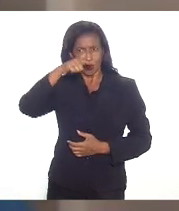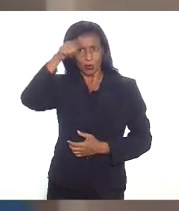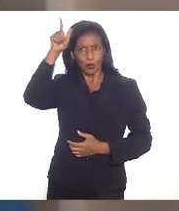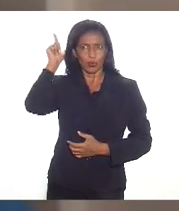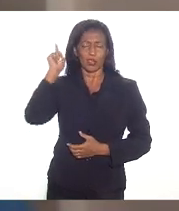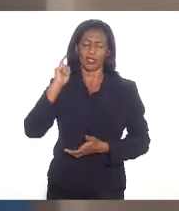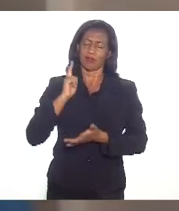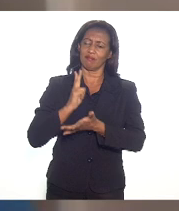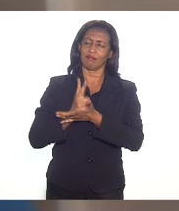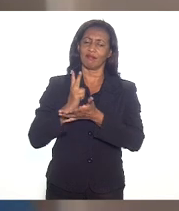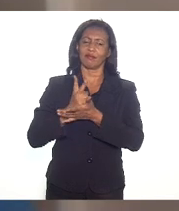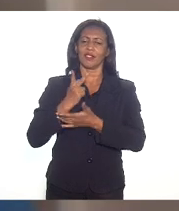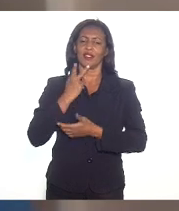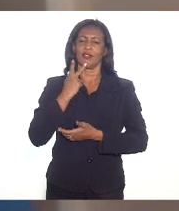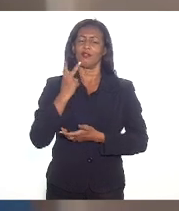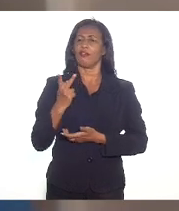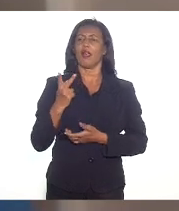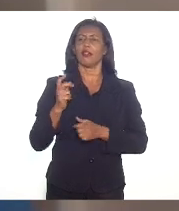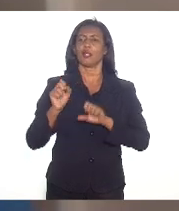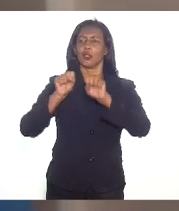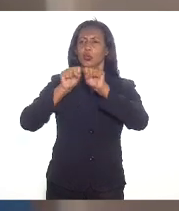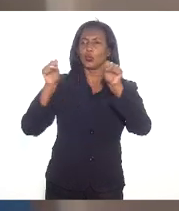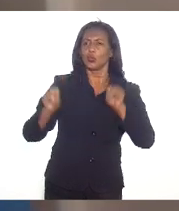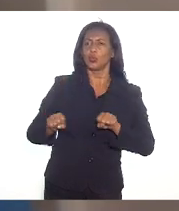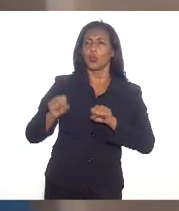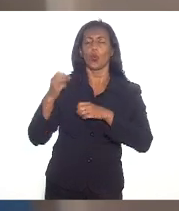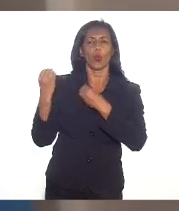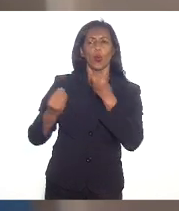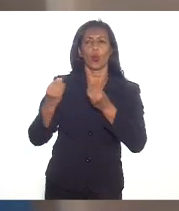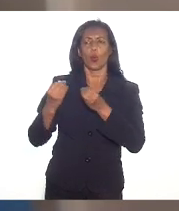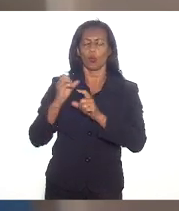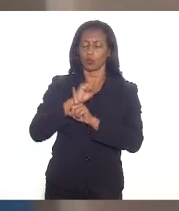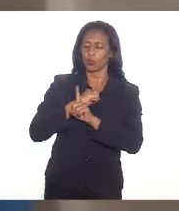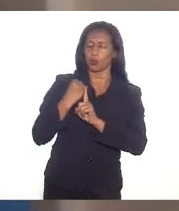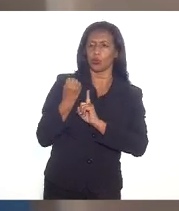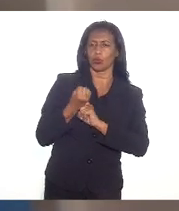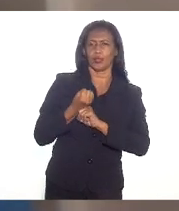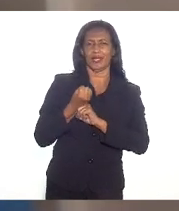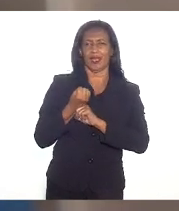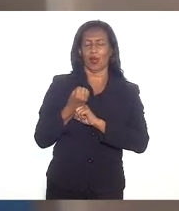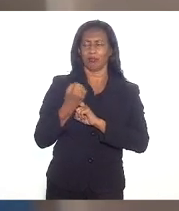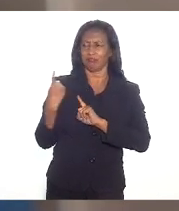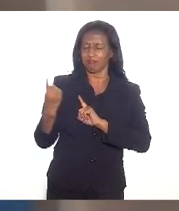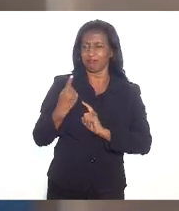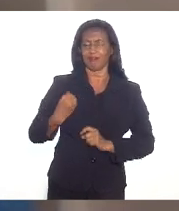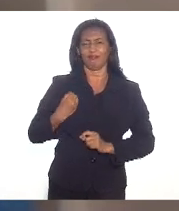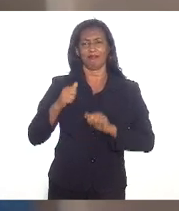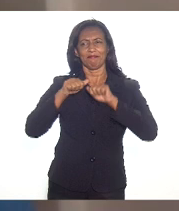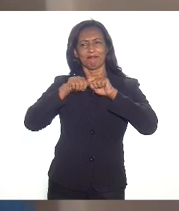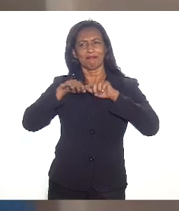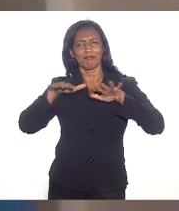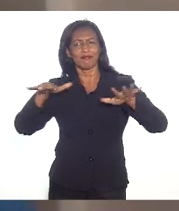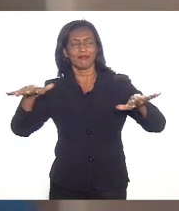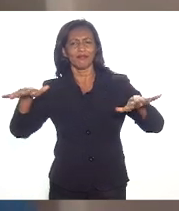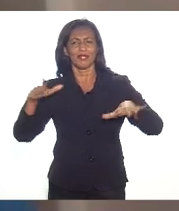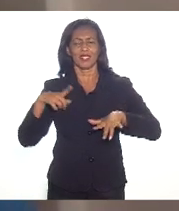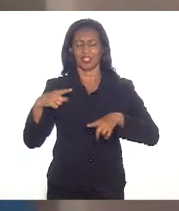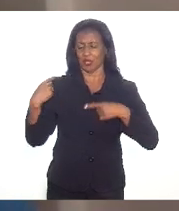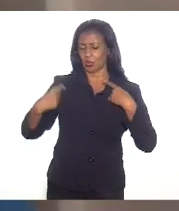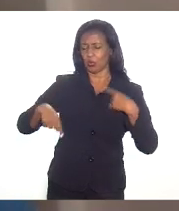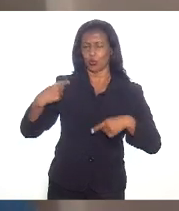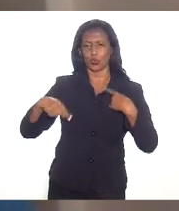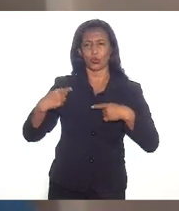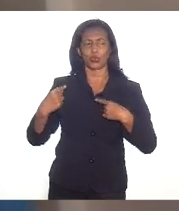da infraestrutura social, a gente está num período aí de pandemia e tem uma discussão aí do qual é o